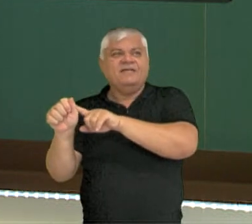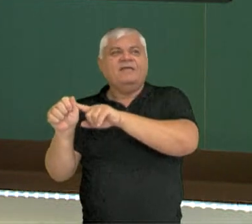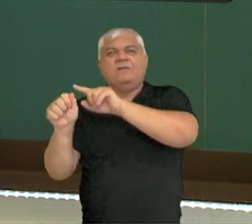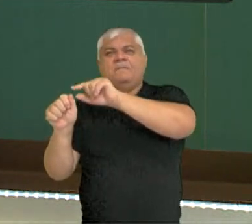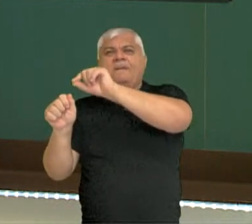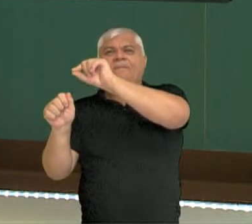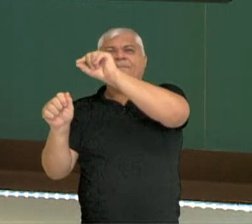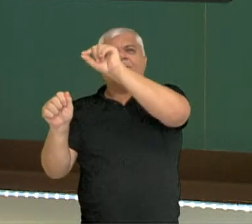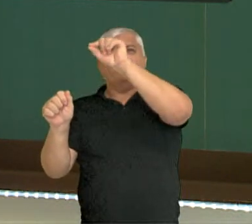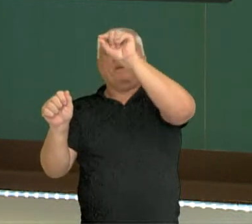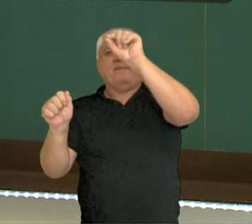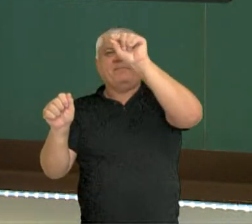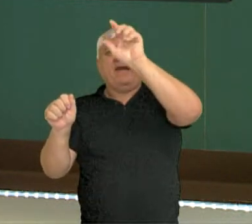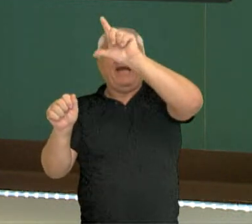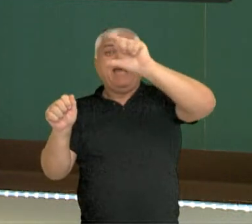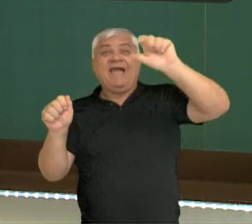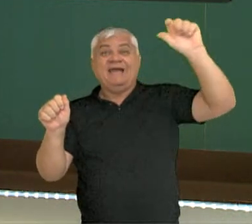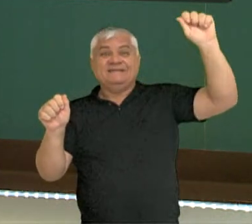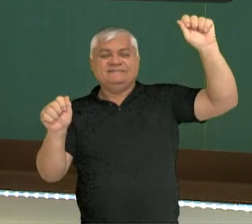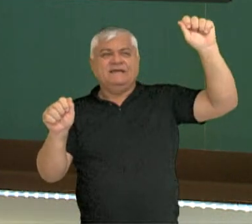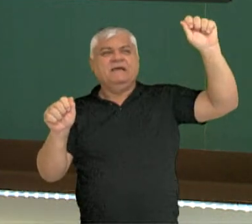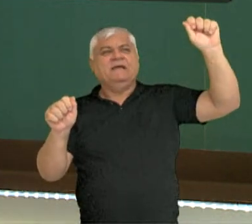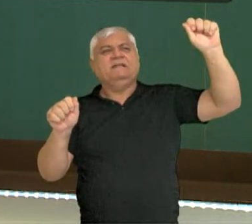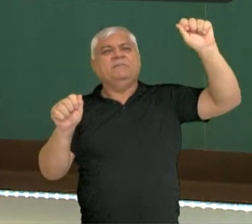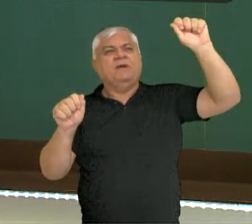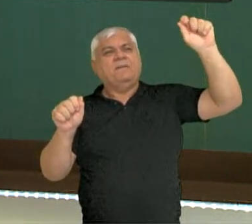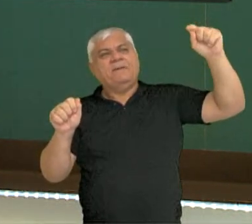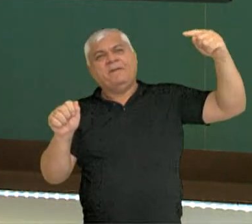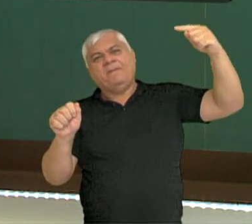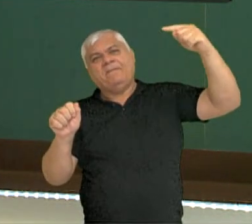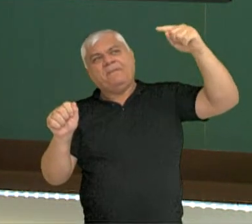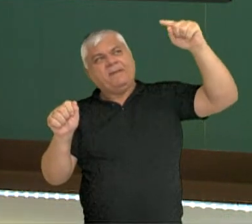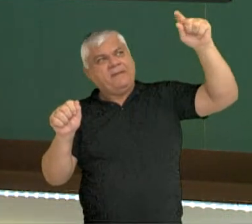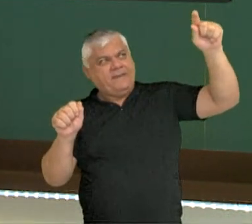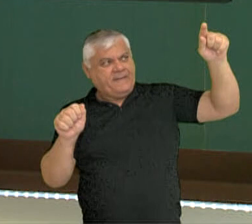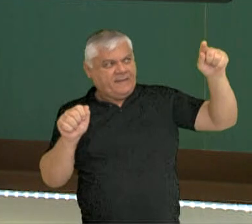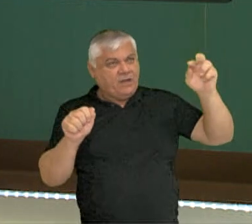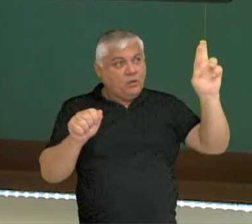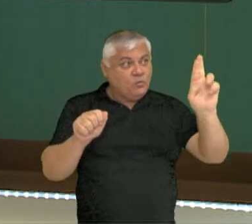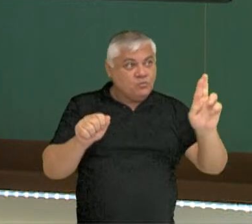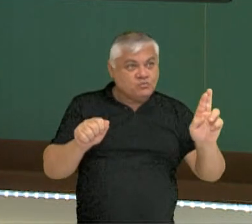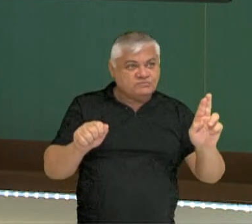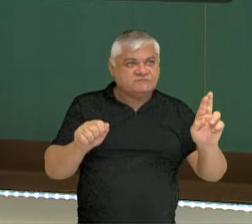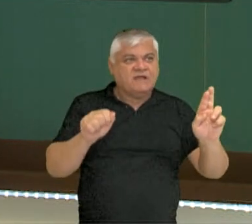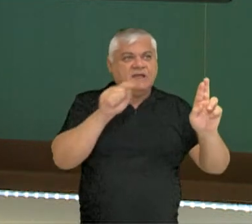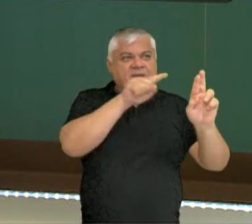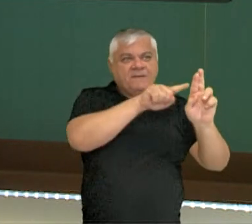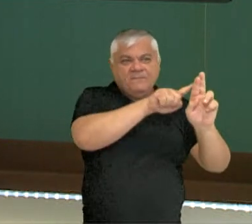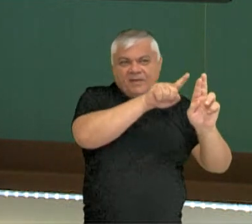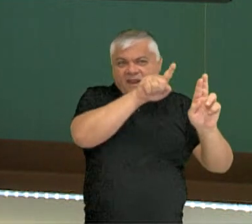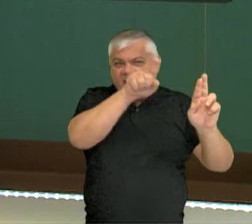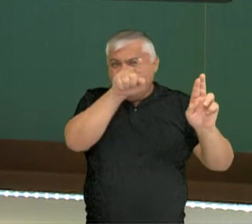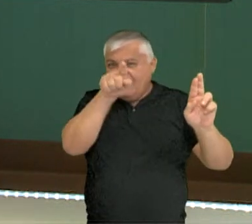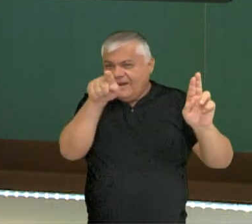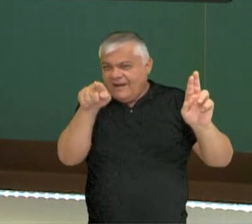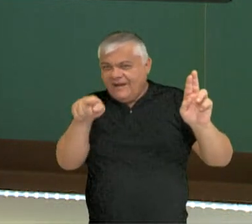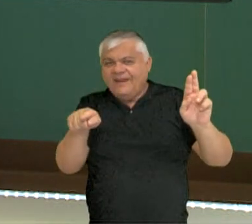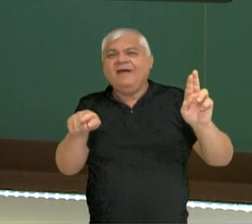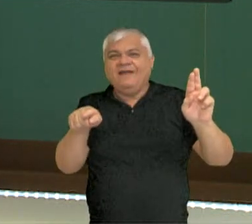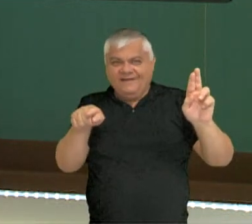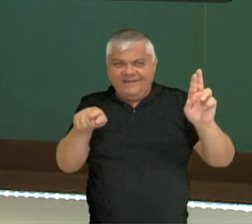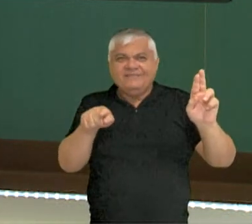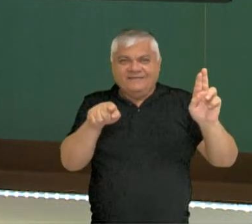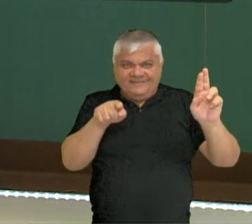eles vão povoar a Ásia, depois em 15 mil anos eles passam pelo Estreito de Bering. Tem a teoria malaio-polinésia, saindo